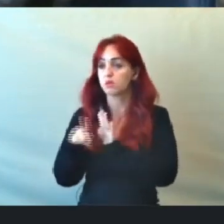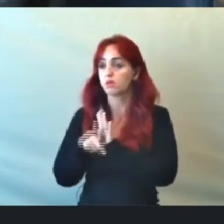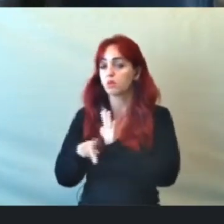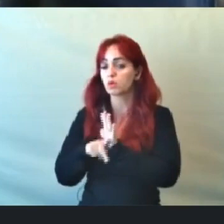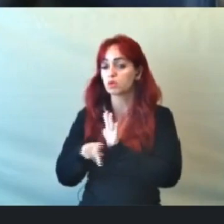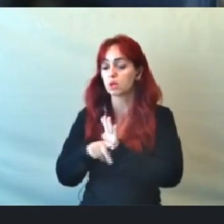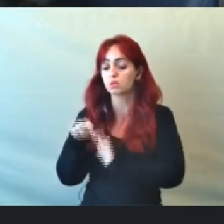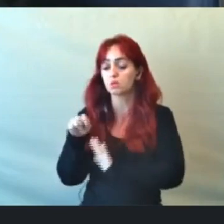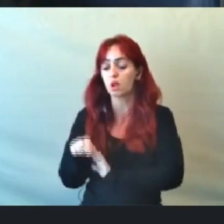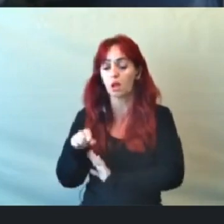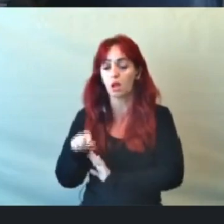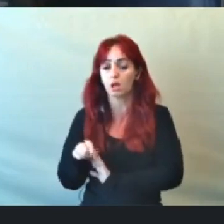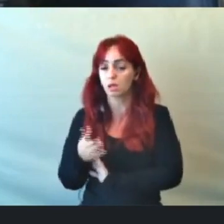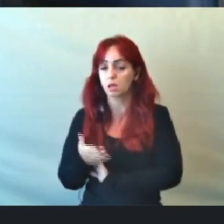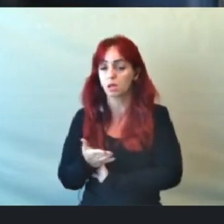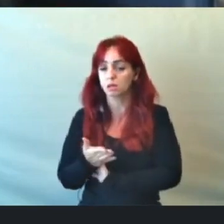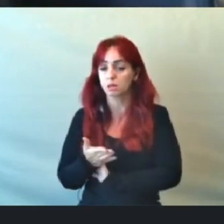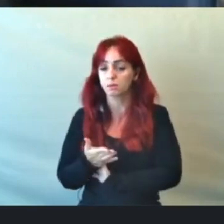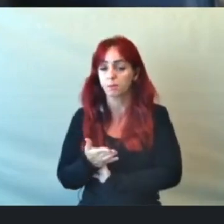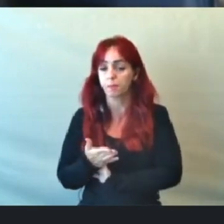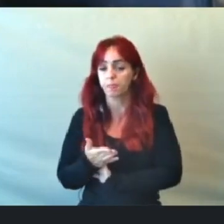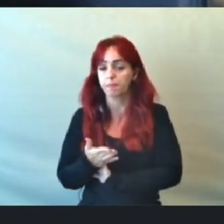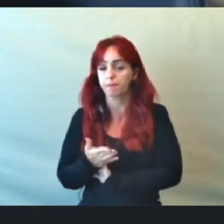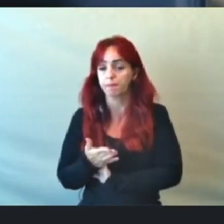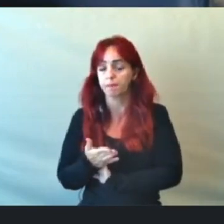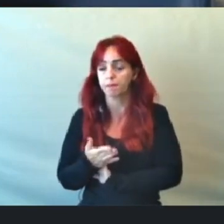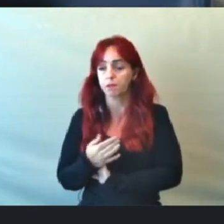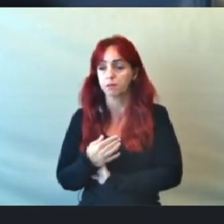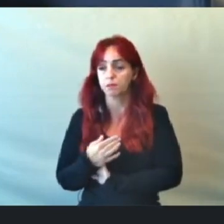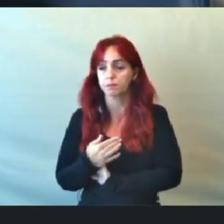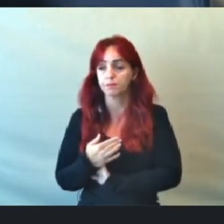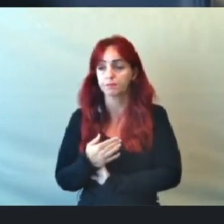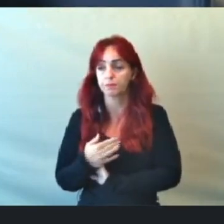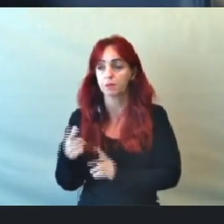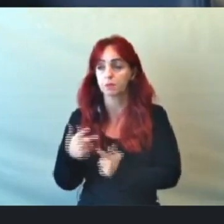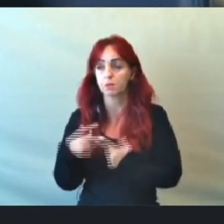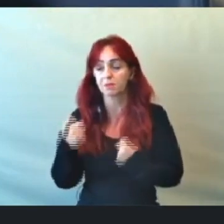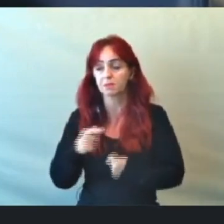e nem faria sentido sem a participação da prefeitura.